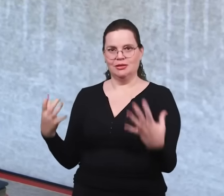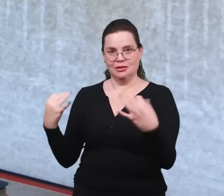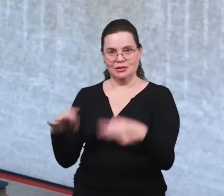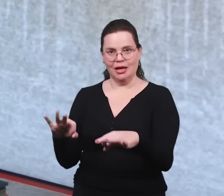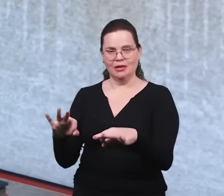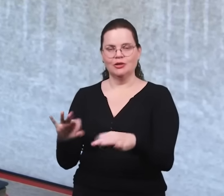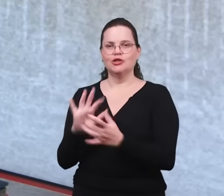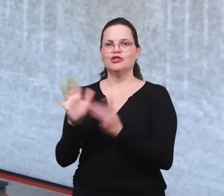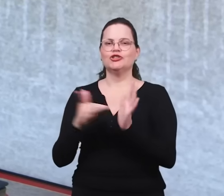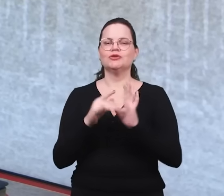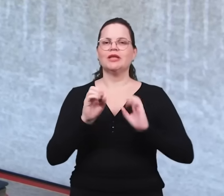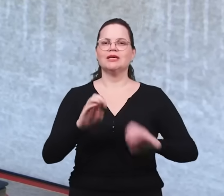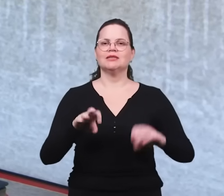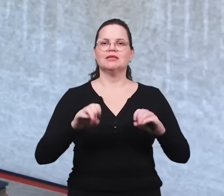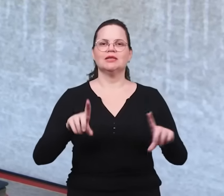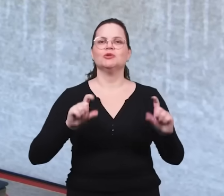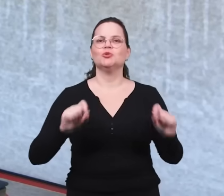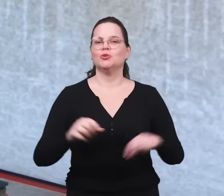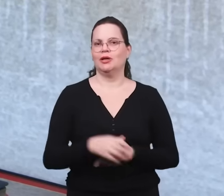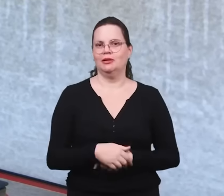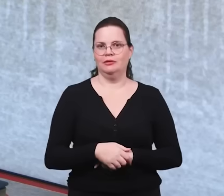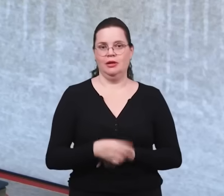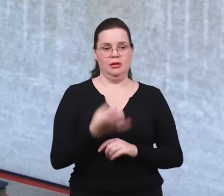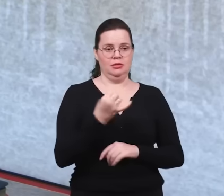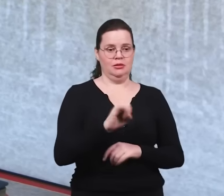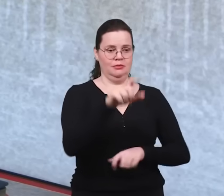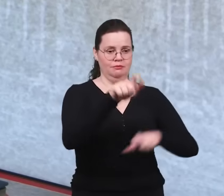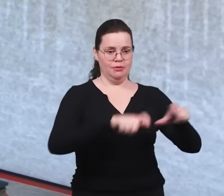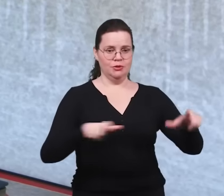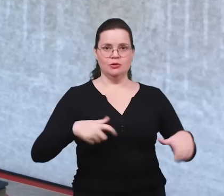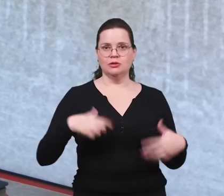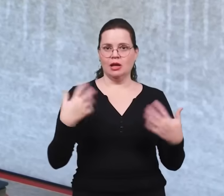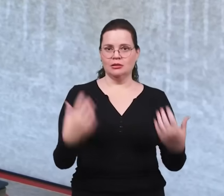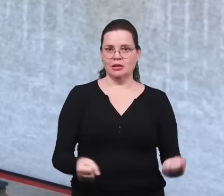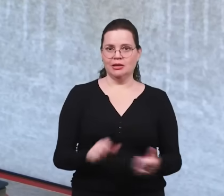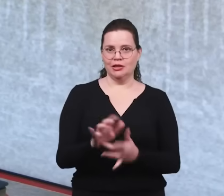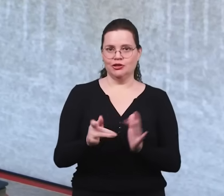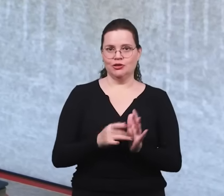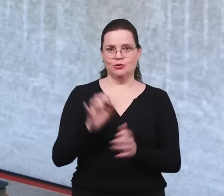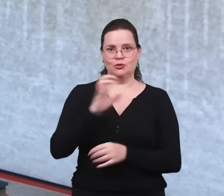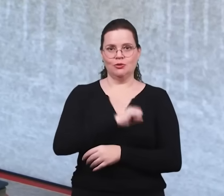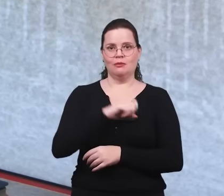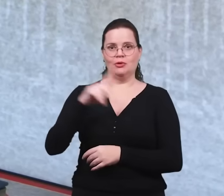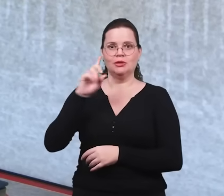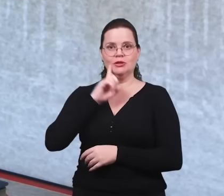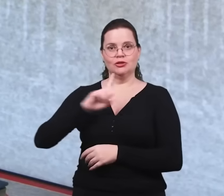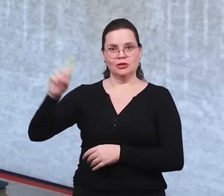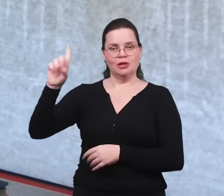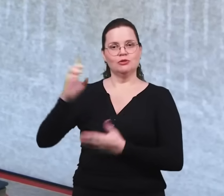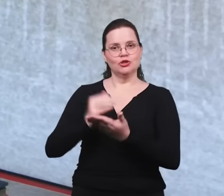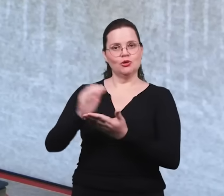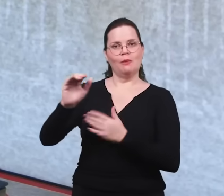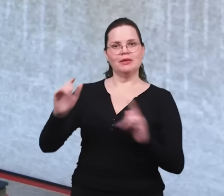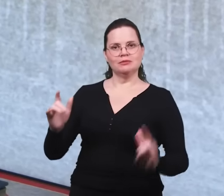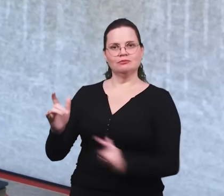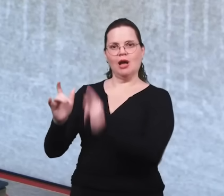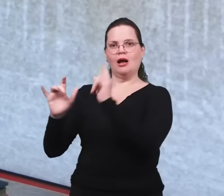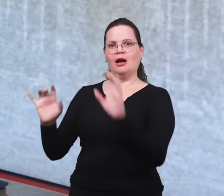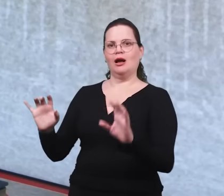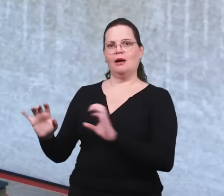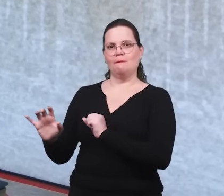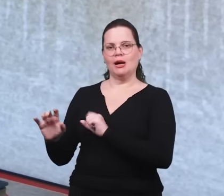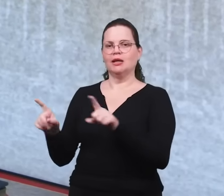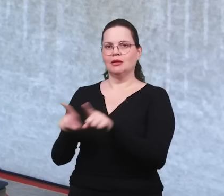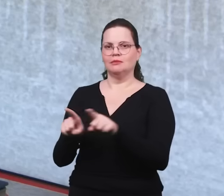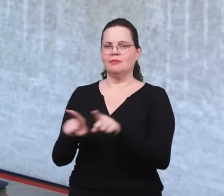homem aceita o amor de Deus e passa também a amar a Deus. O início desta